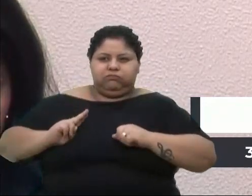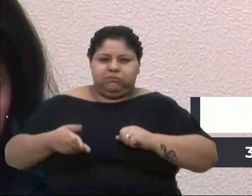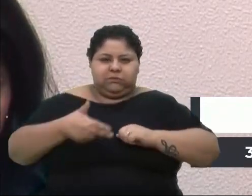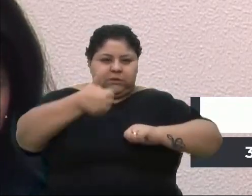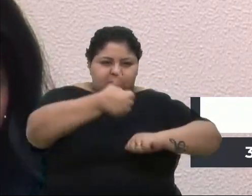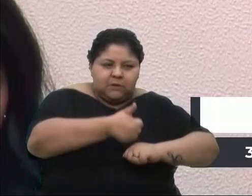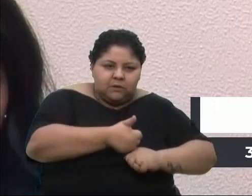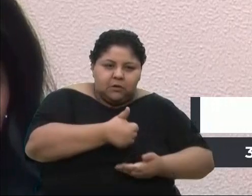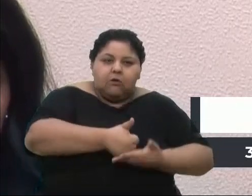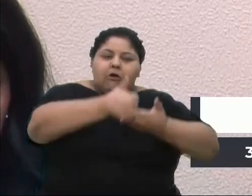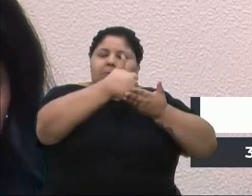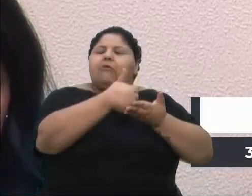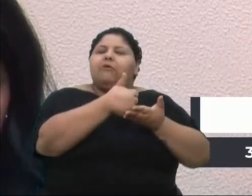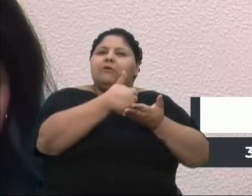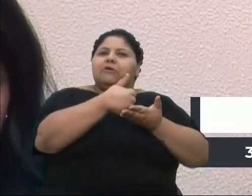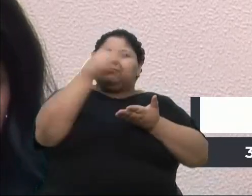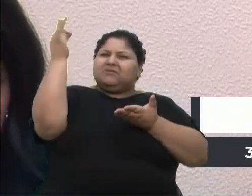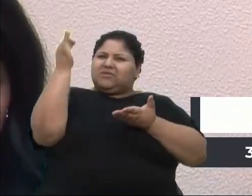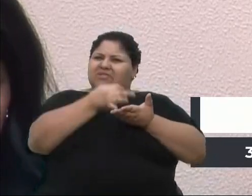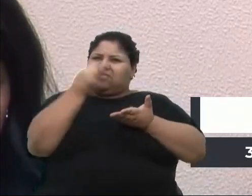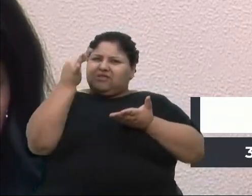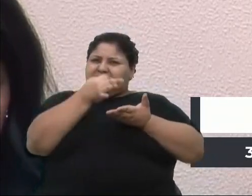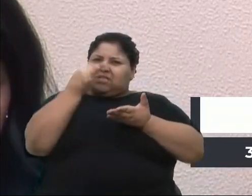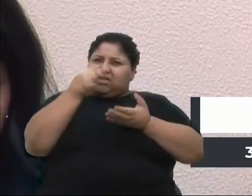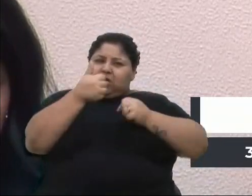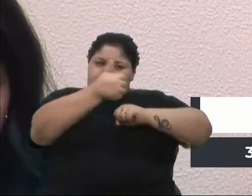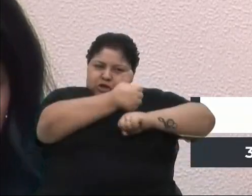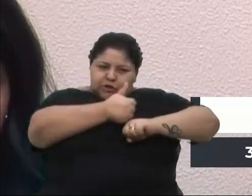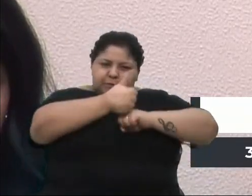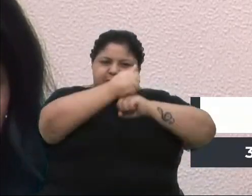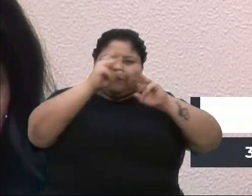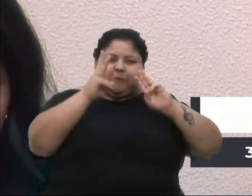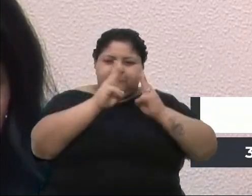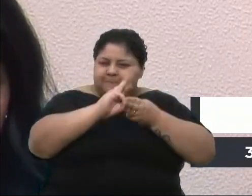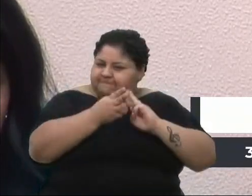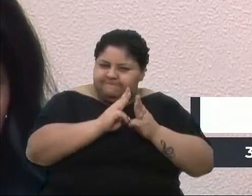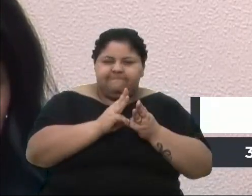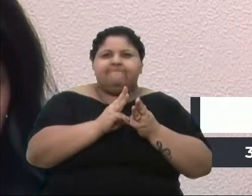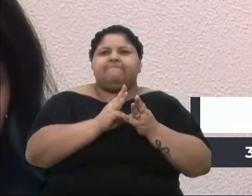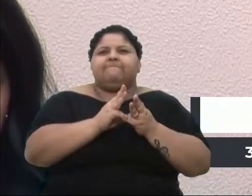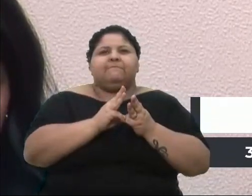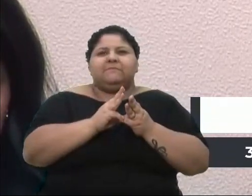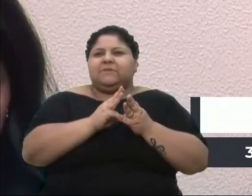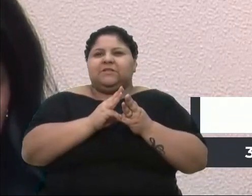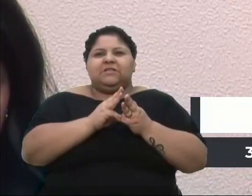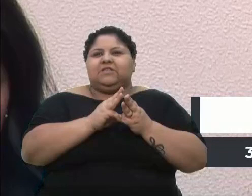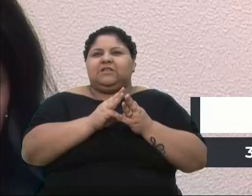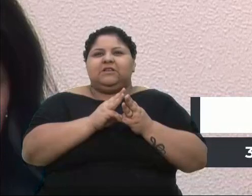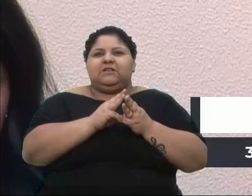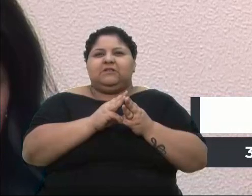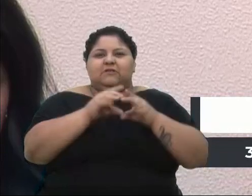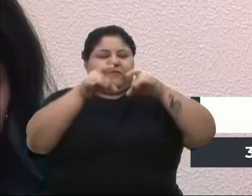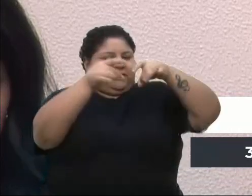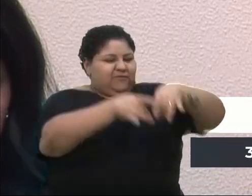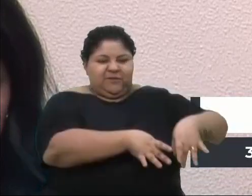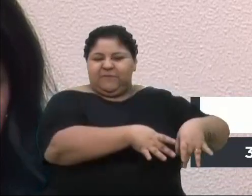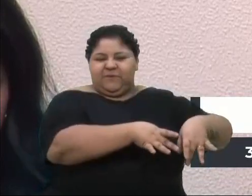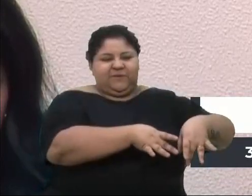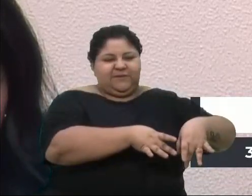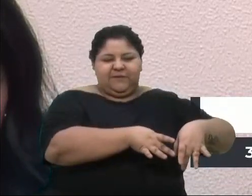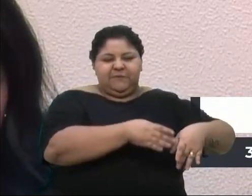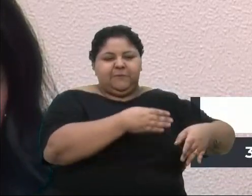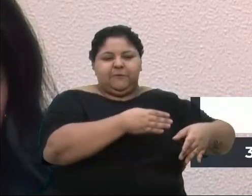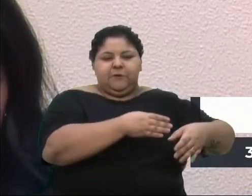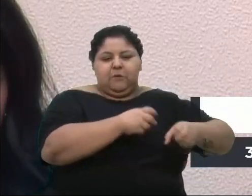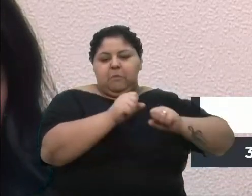tenho certeza absoluta que para os vanzeiros de Caxias do Sul, ele não vai nos abandonar, esteja onde estiver. Ele vai